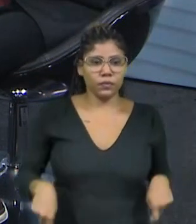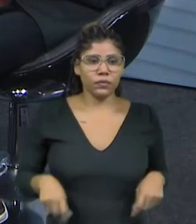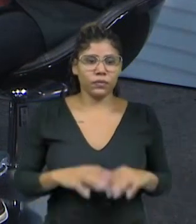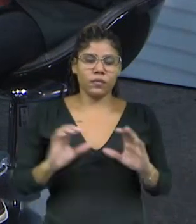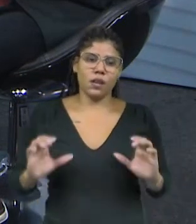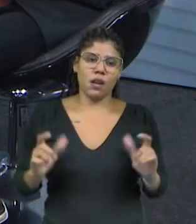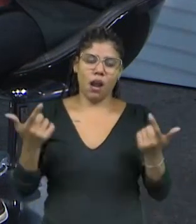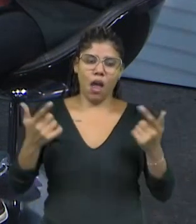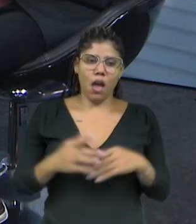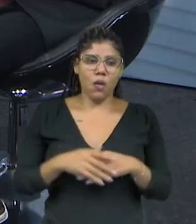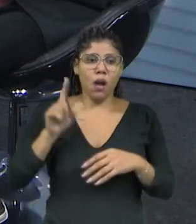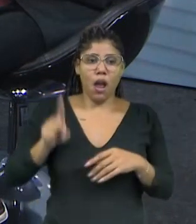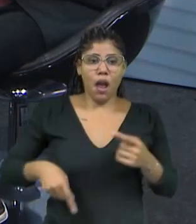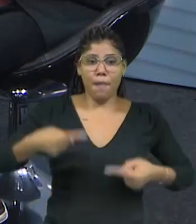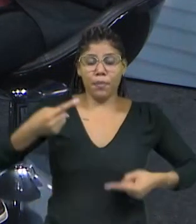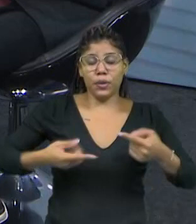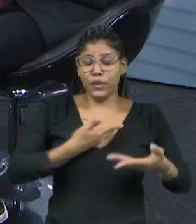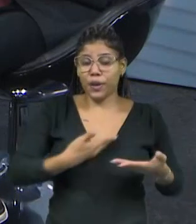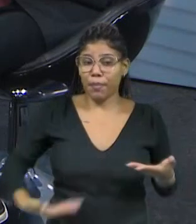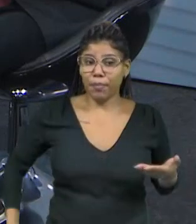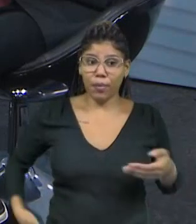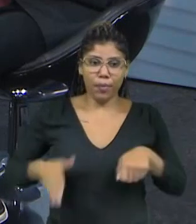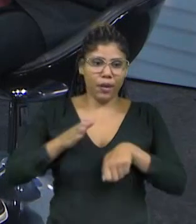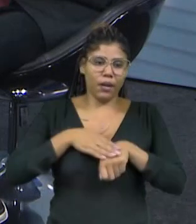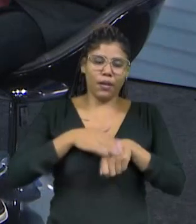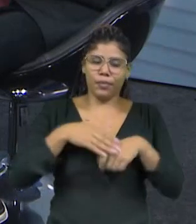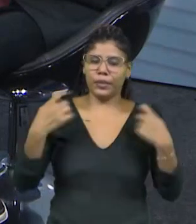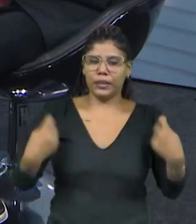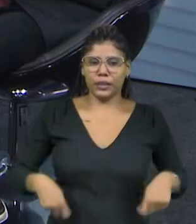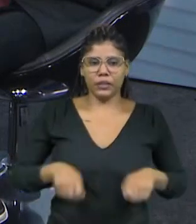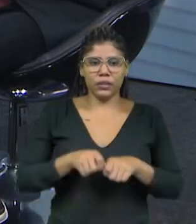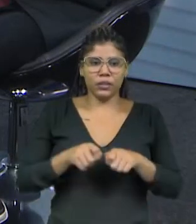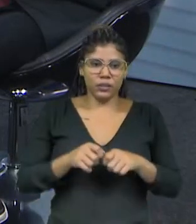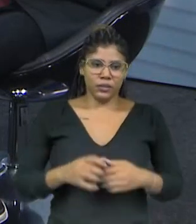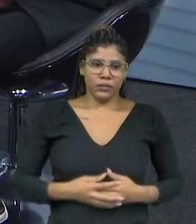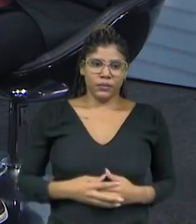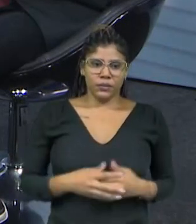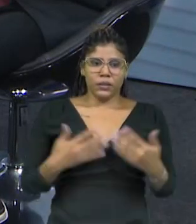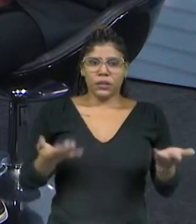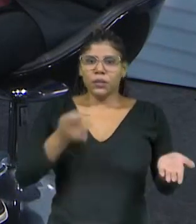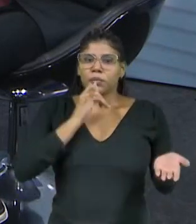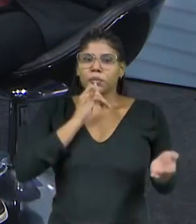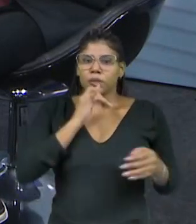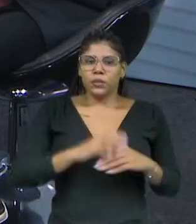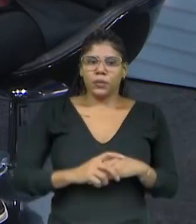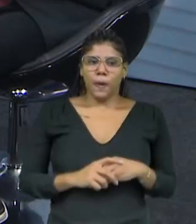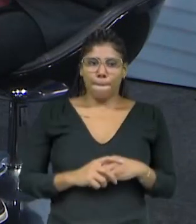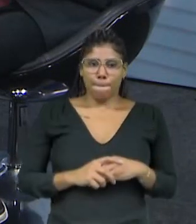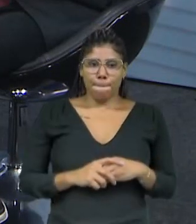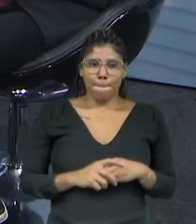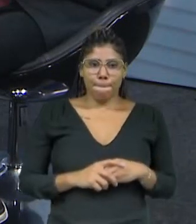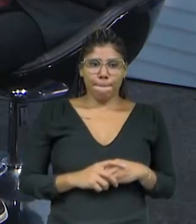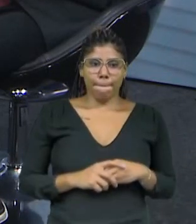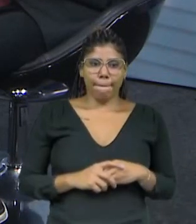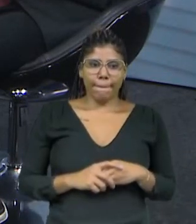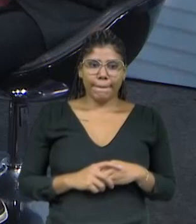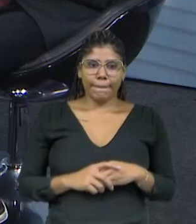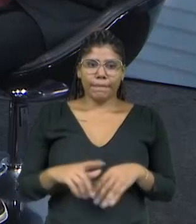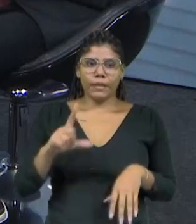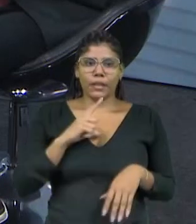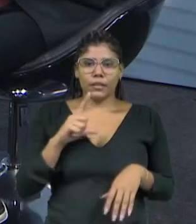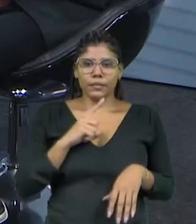obviamente, são políticas públicas, certo? De como é que você vai fazer isso aí. Então, por exemplo, dentro lá dos nossos programas, tem